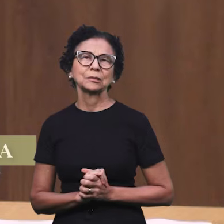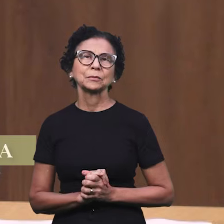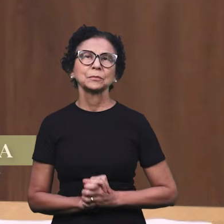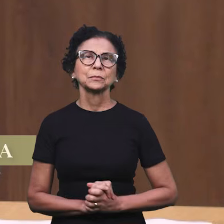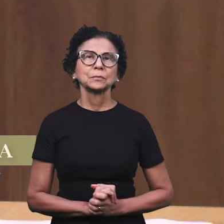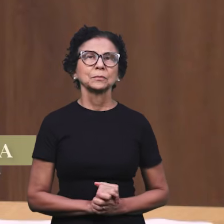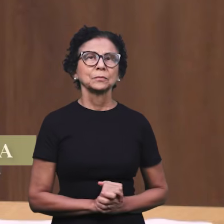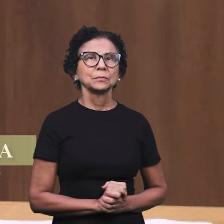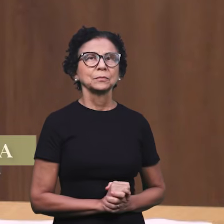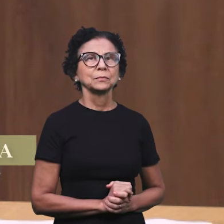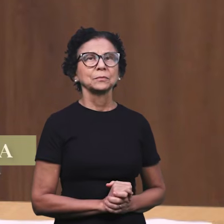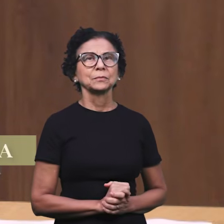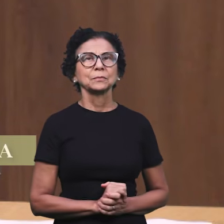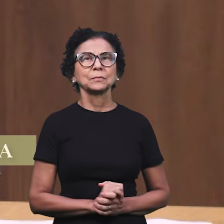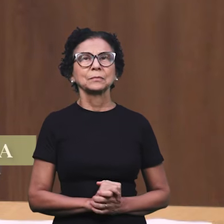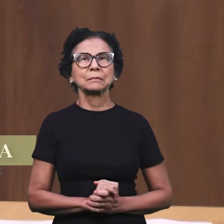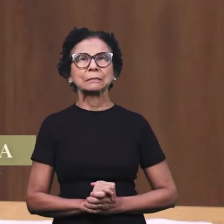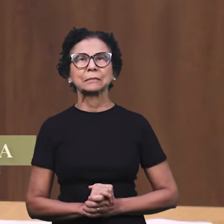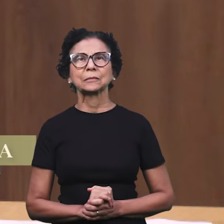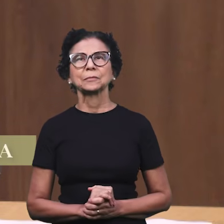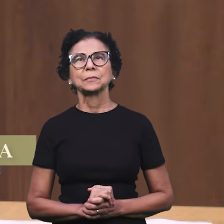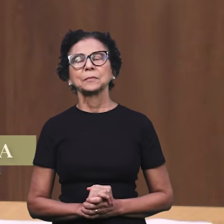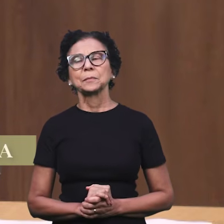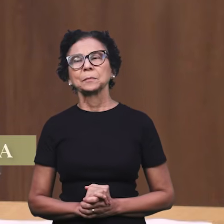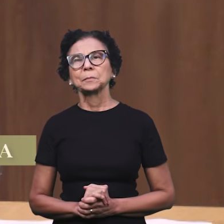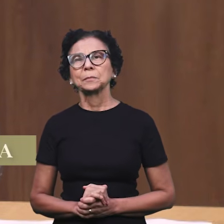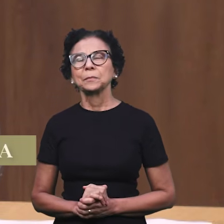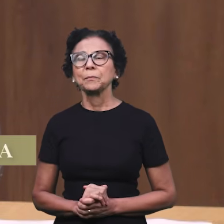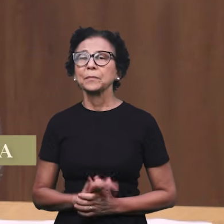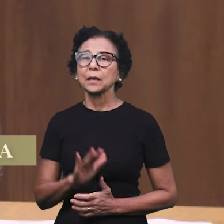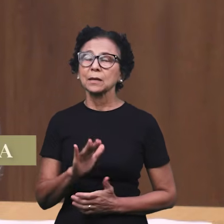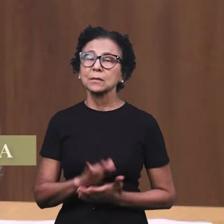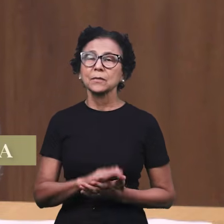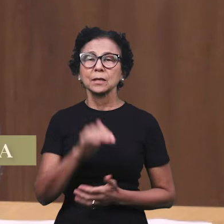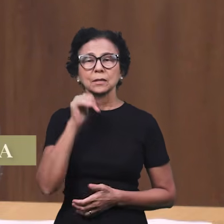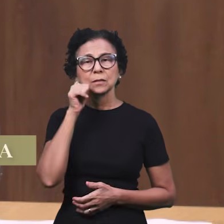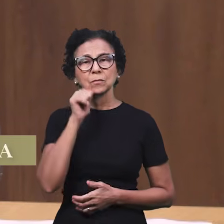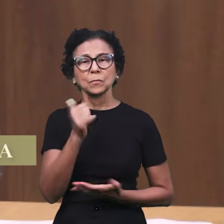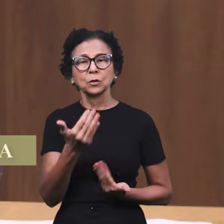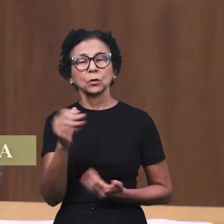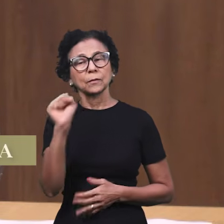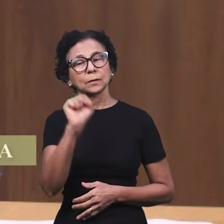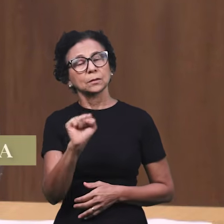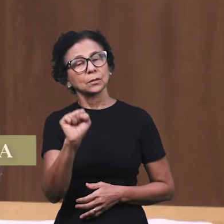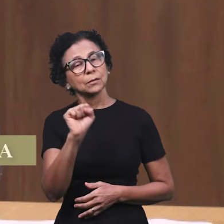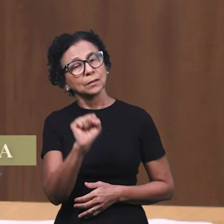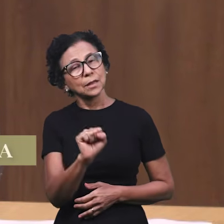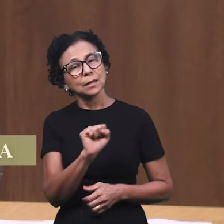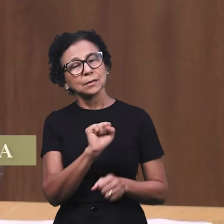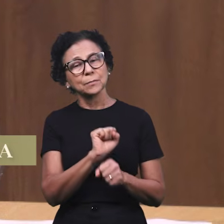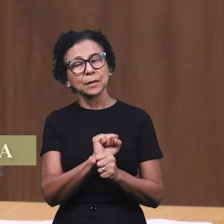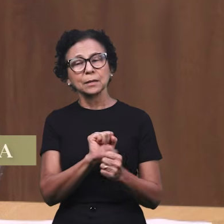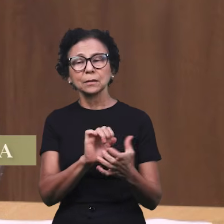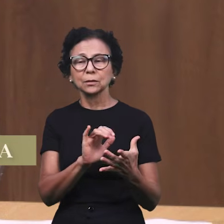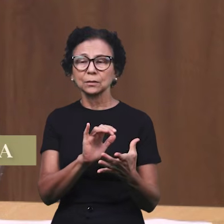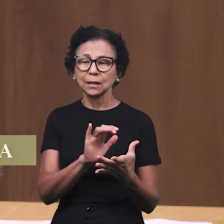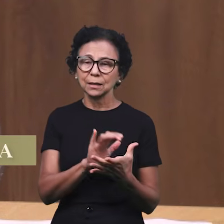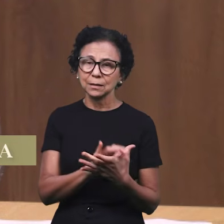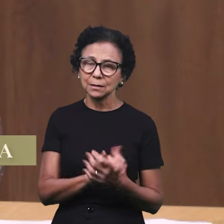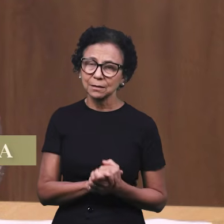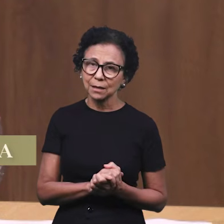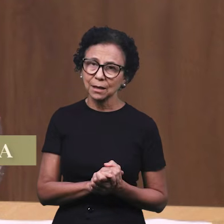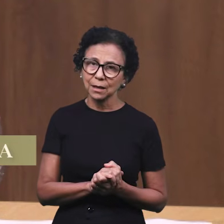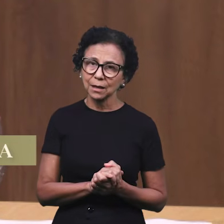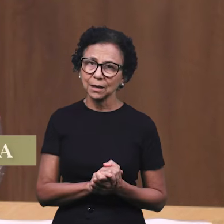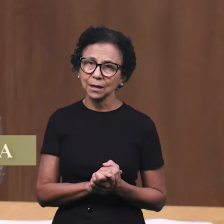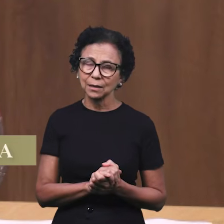estão aguardando um casamento. Mas assim, eu quero ser essa bênção, eu quero ser essa serva. E